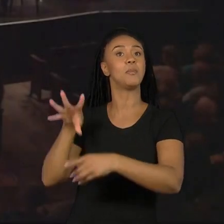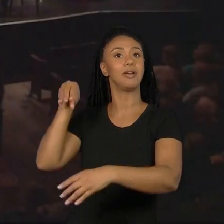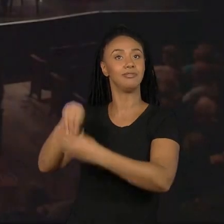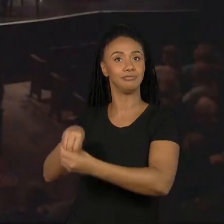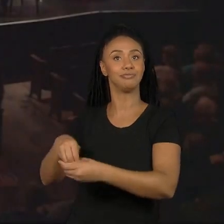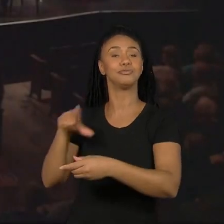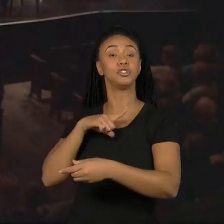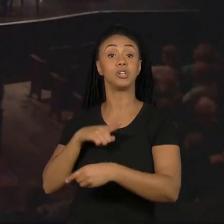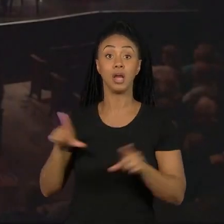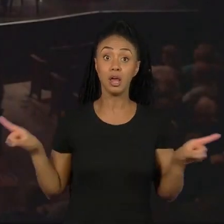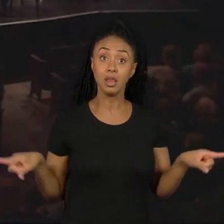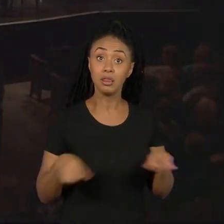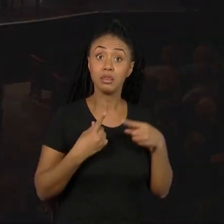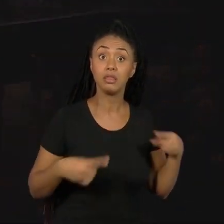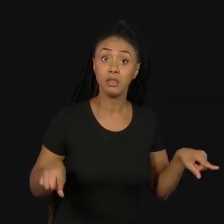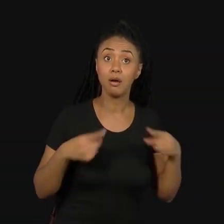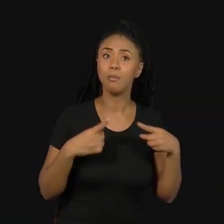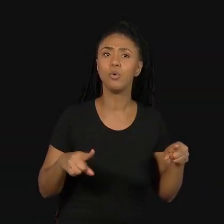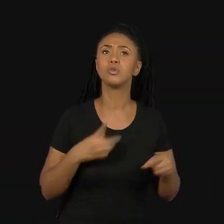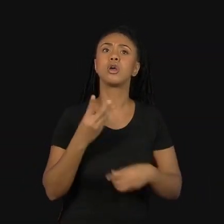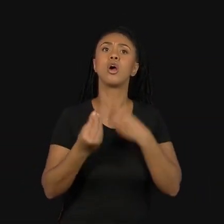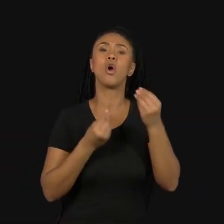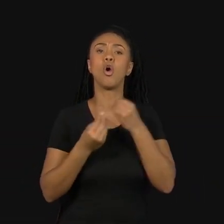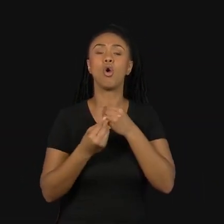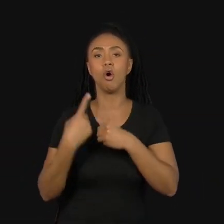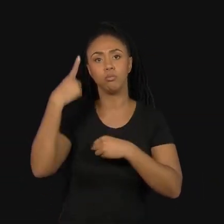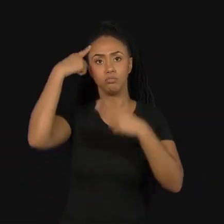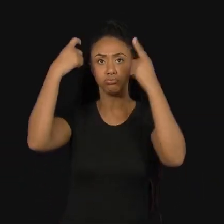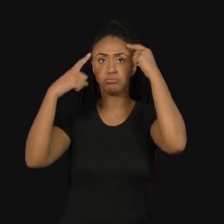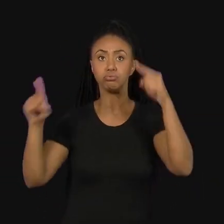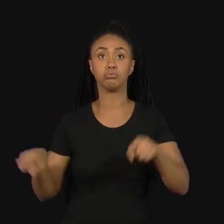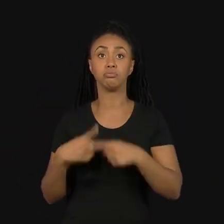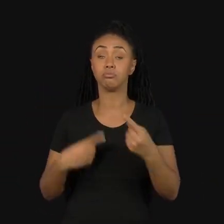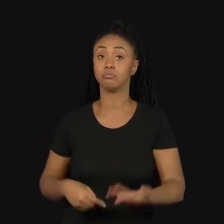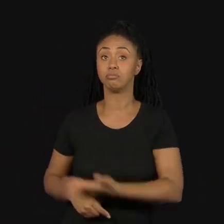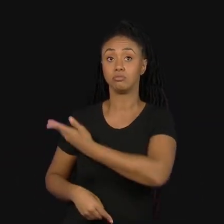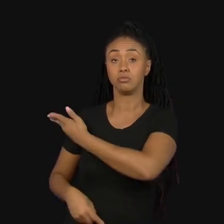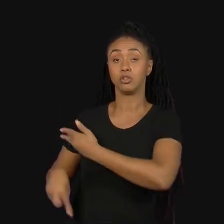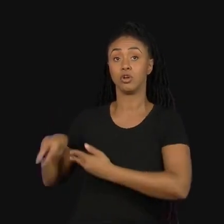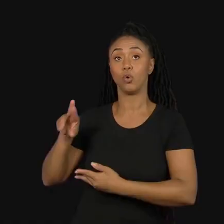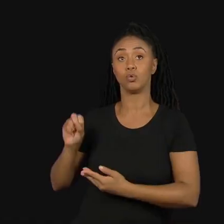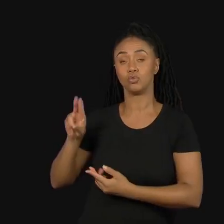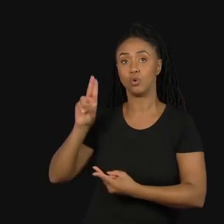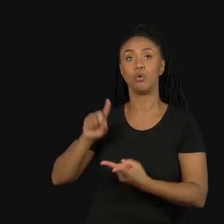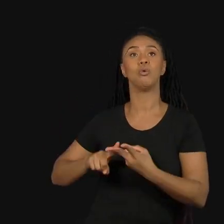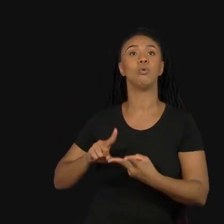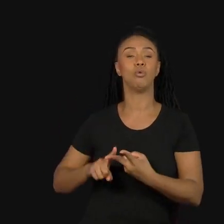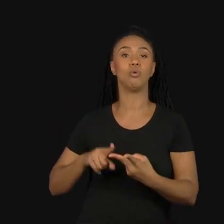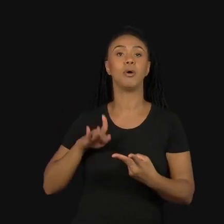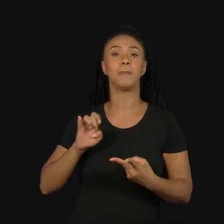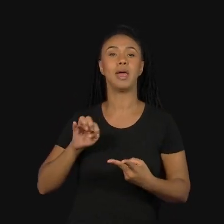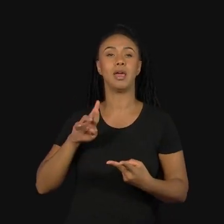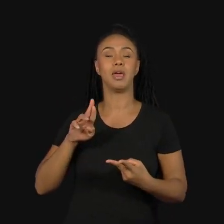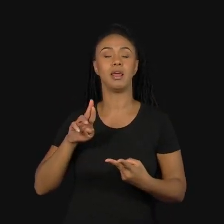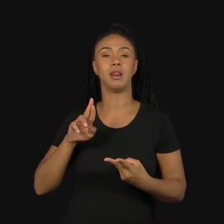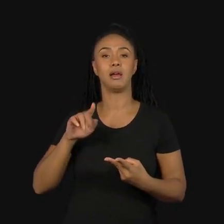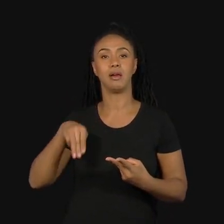esses parâmetros se revelaram na arte de compositores como Claude Debussy e Béla Bartók.